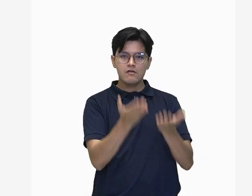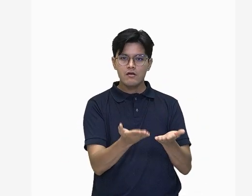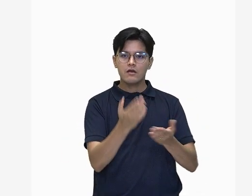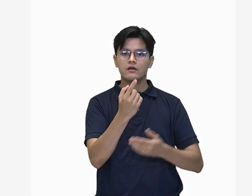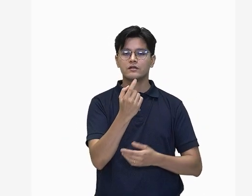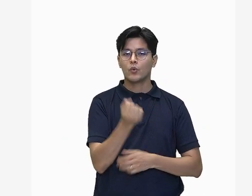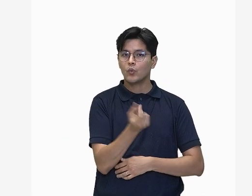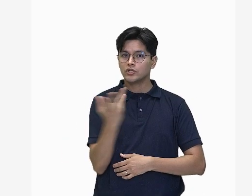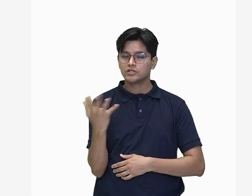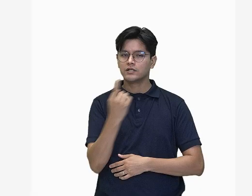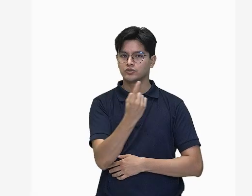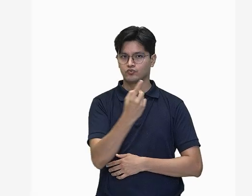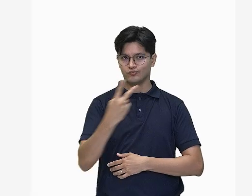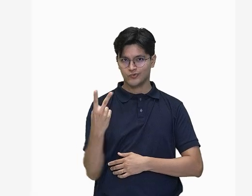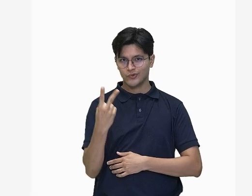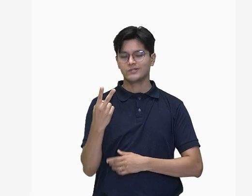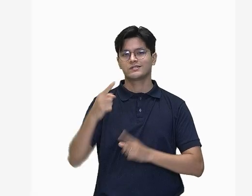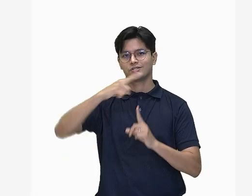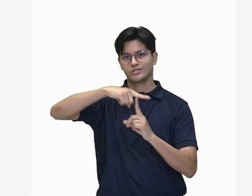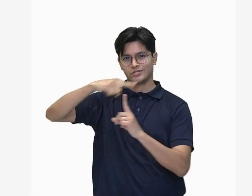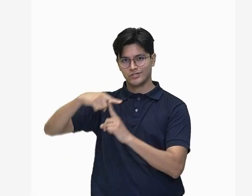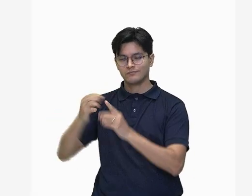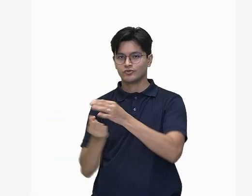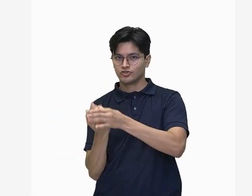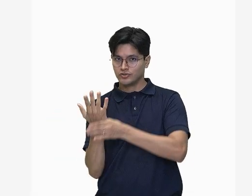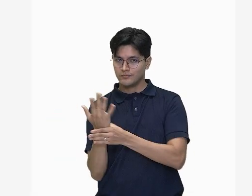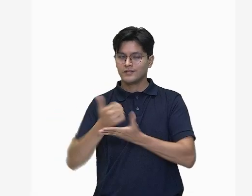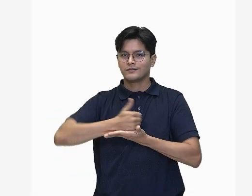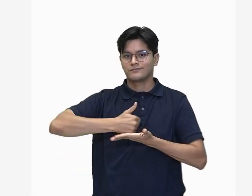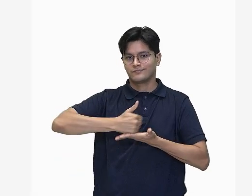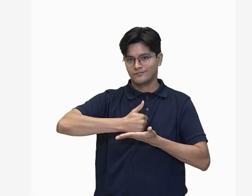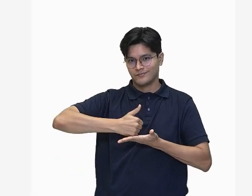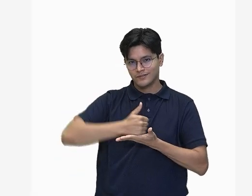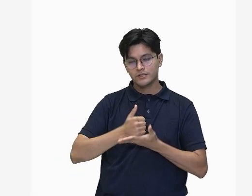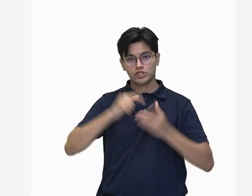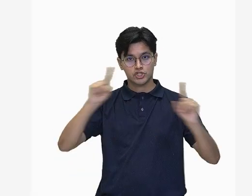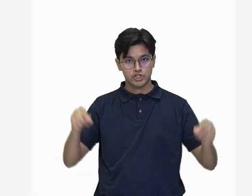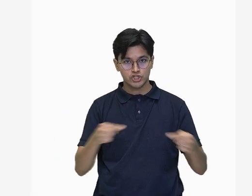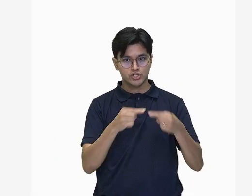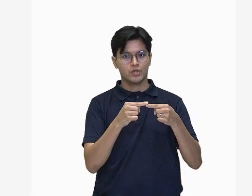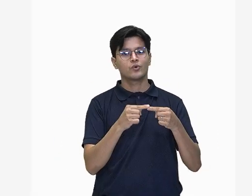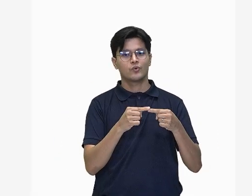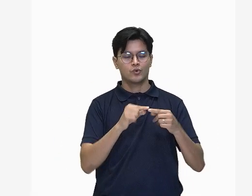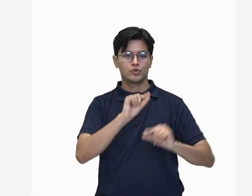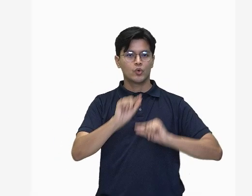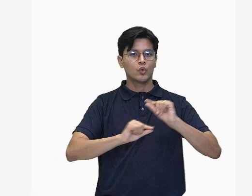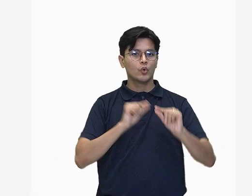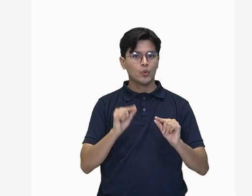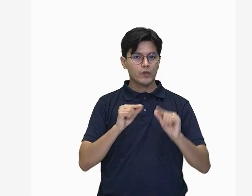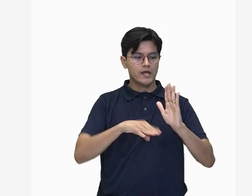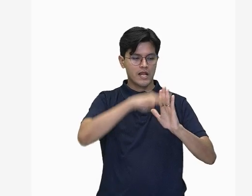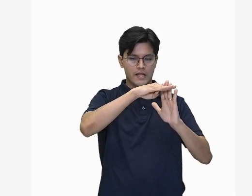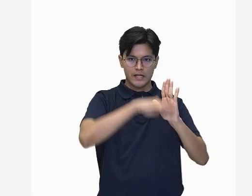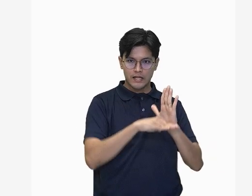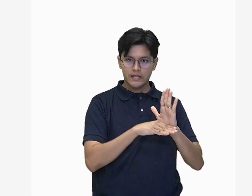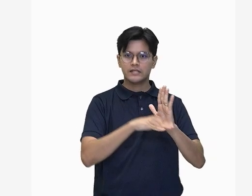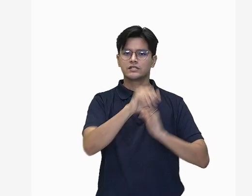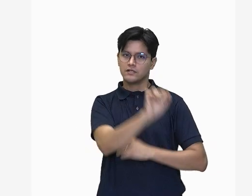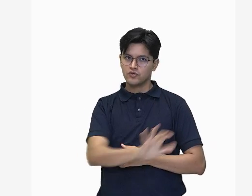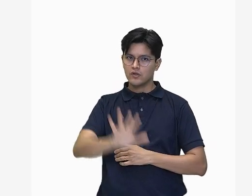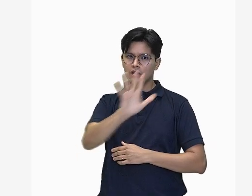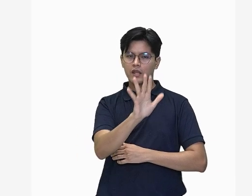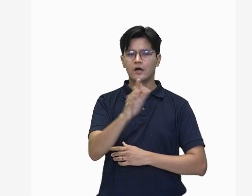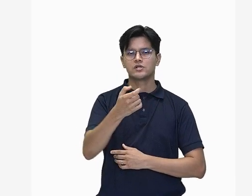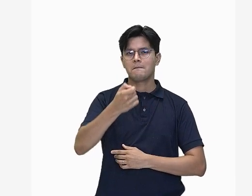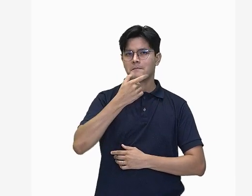estados e municípios, conforme ali o anexo 1 da Relação Nacional de Medicamentos Essenciais. Né? Então a